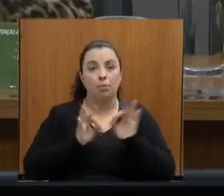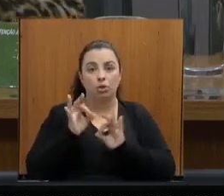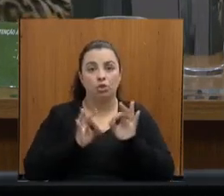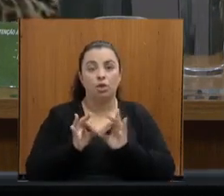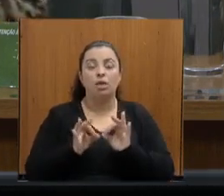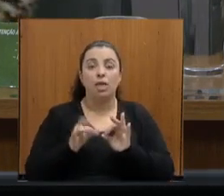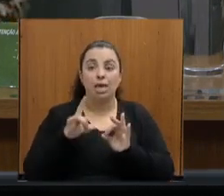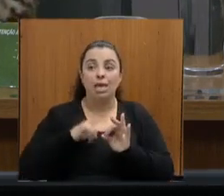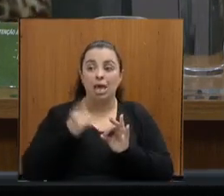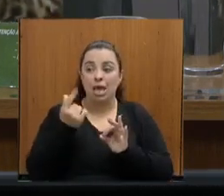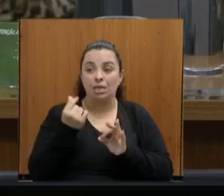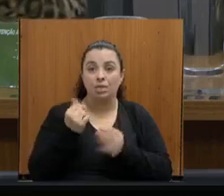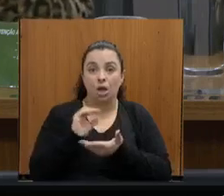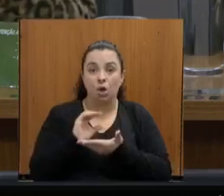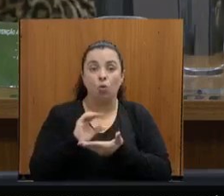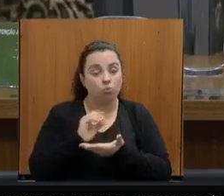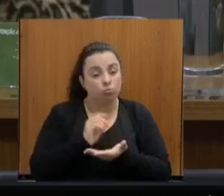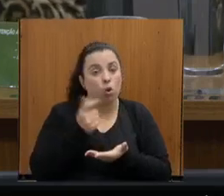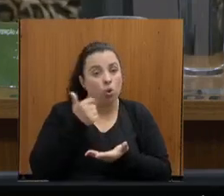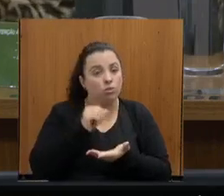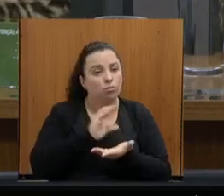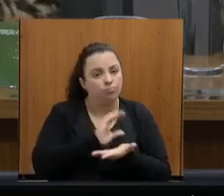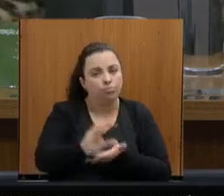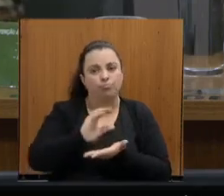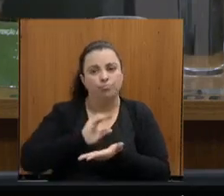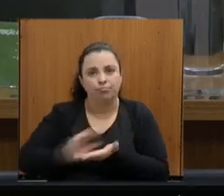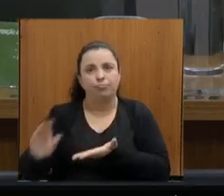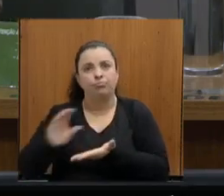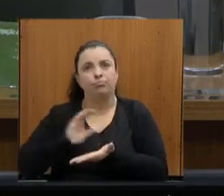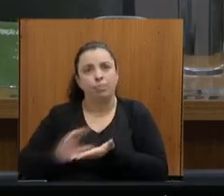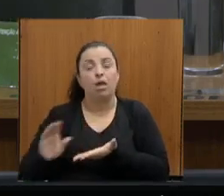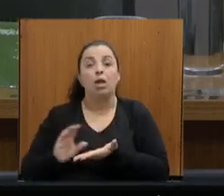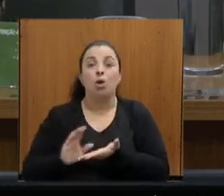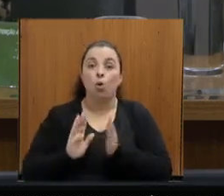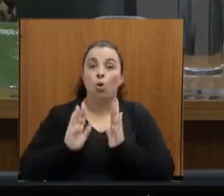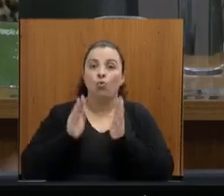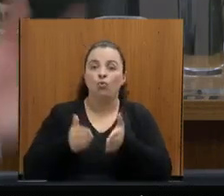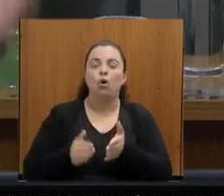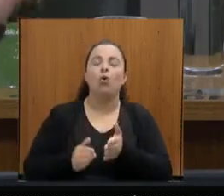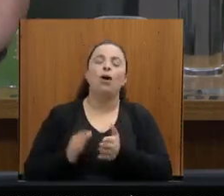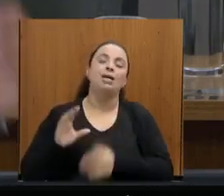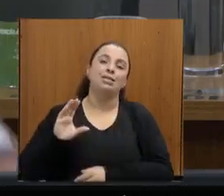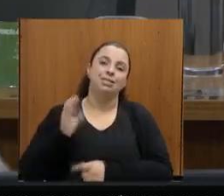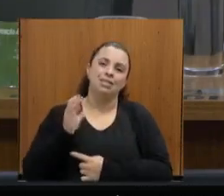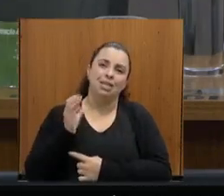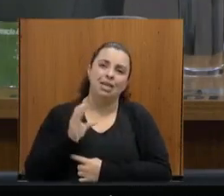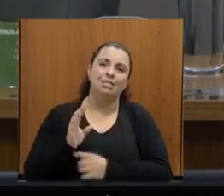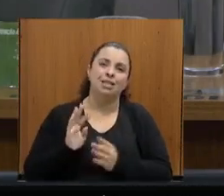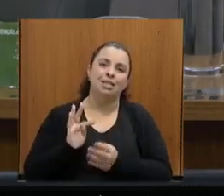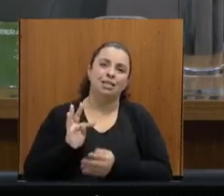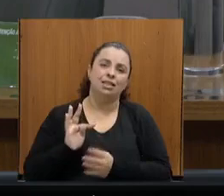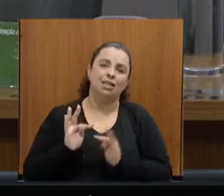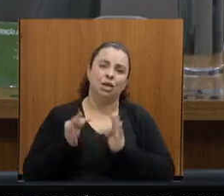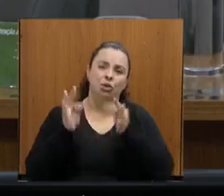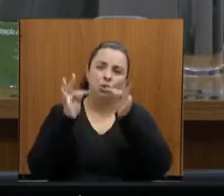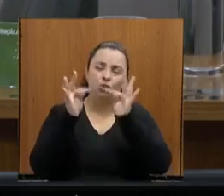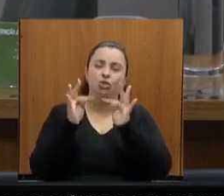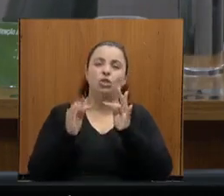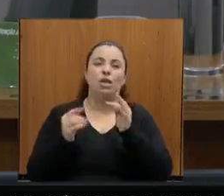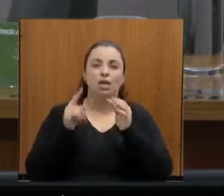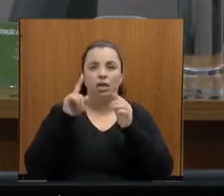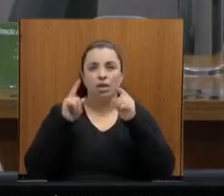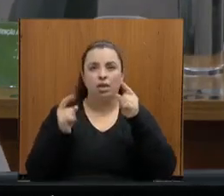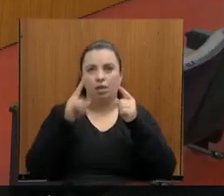vazão a esse recurso que precisa realmente ser dedicado a Ciência Tecnologia e inovação coloco-me à disposição da senhora para isso